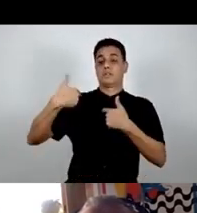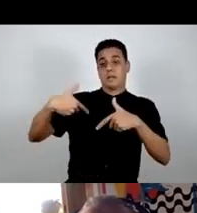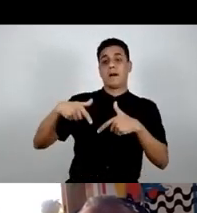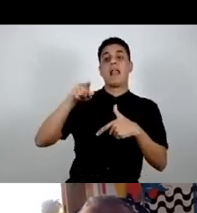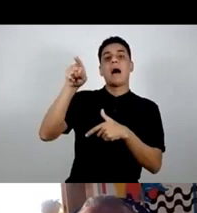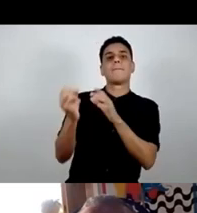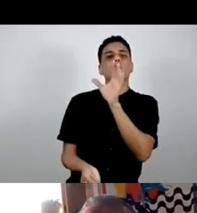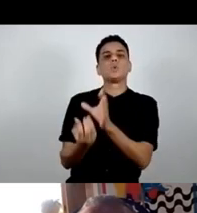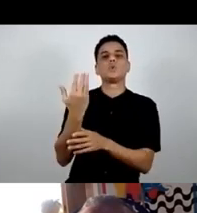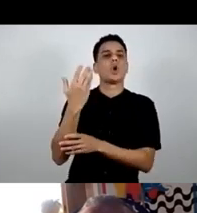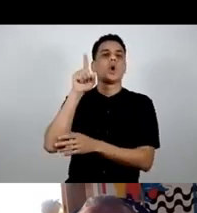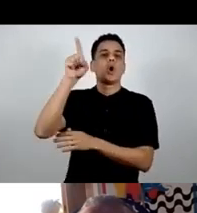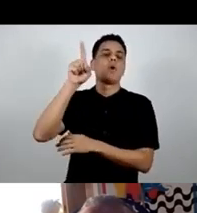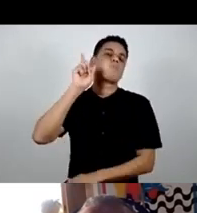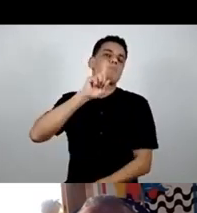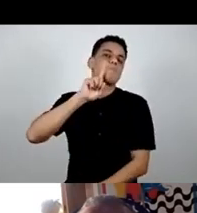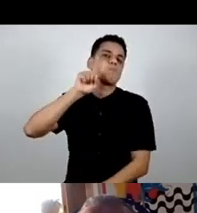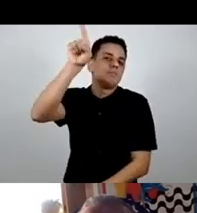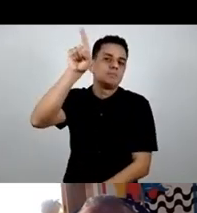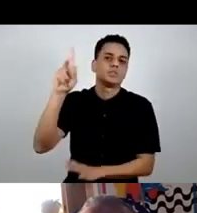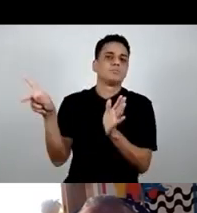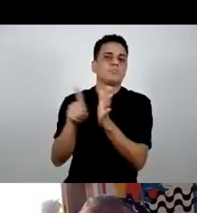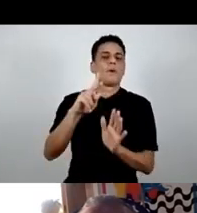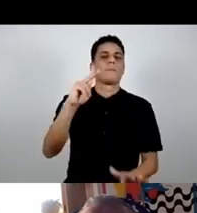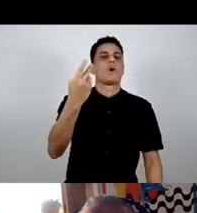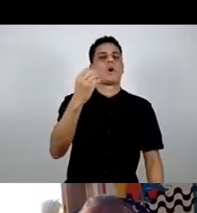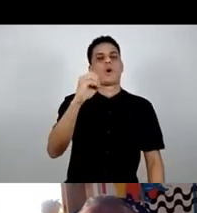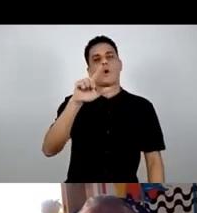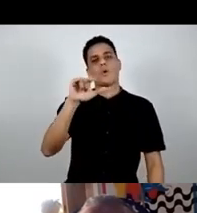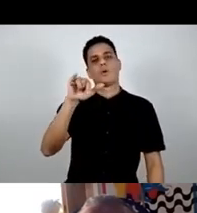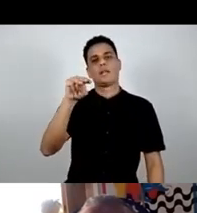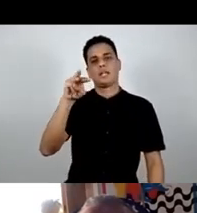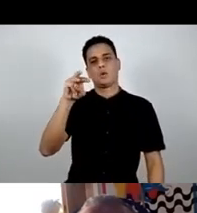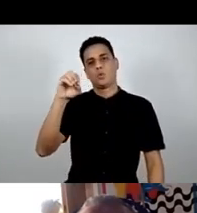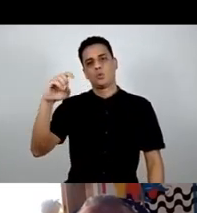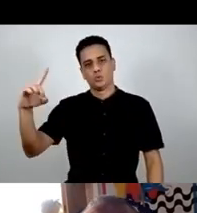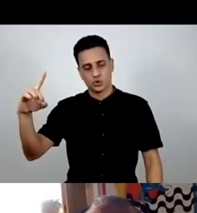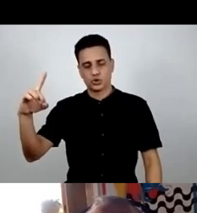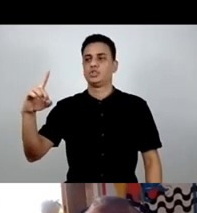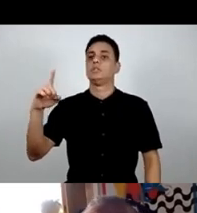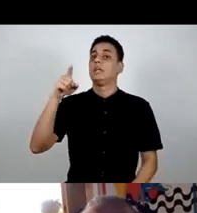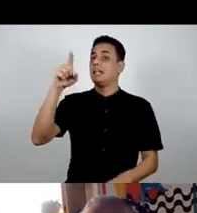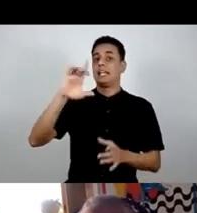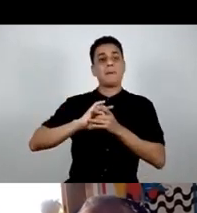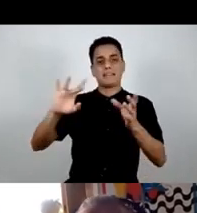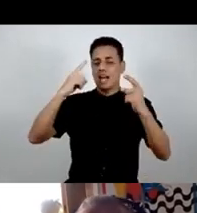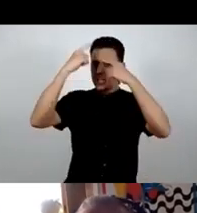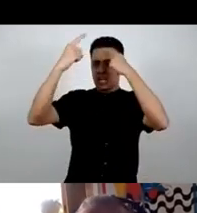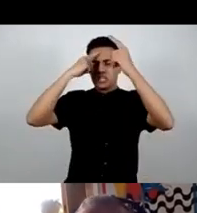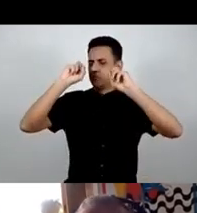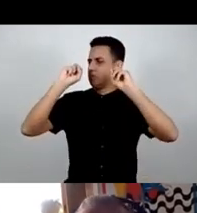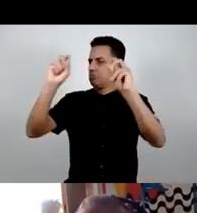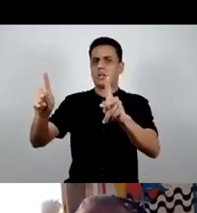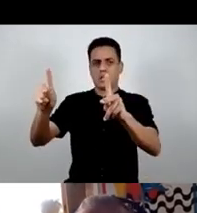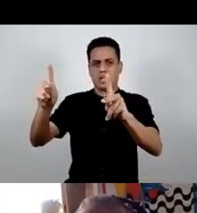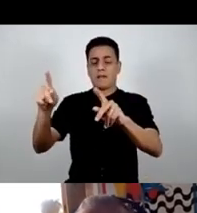dos Estados Unidos, aí você sabe que é um mercado que prima e a liberdade criativa é total. Outra coisa é você trabalhar